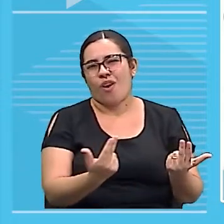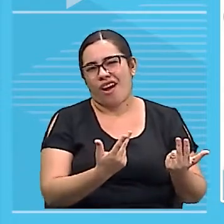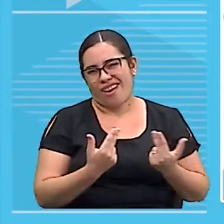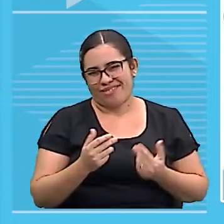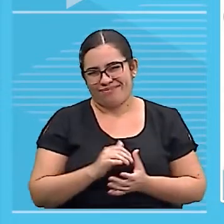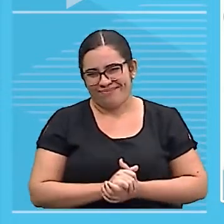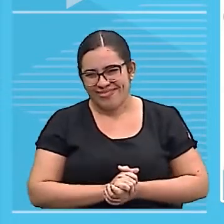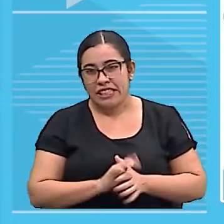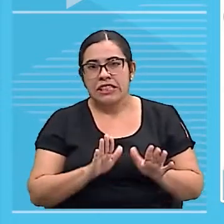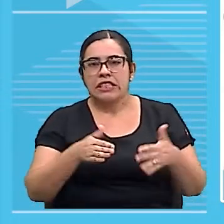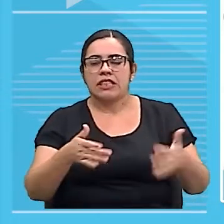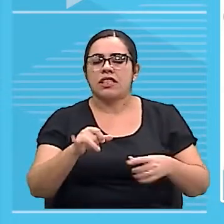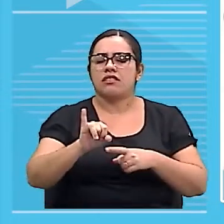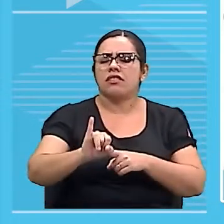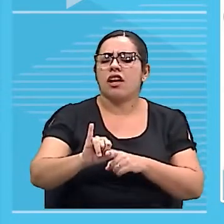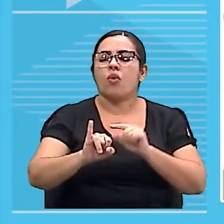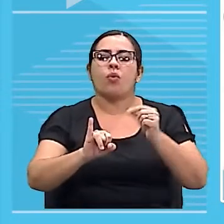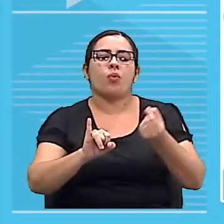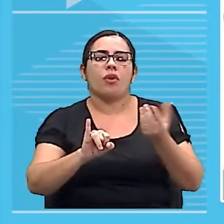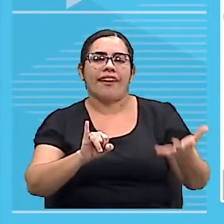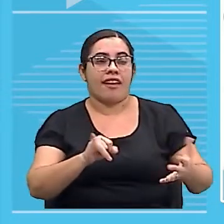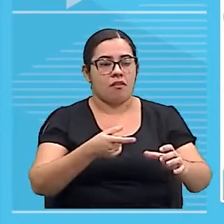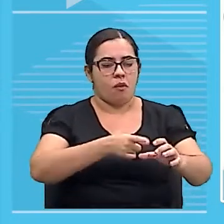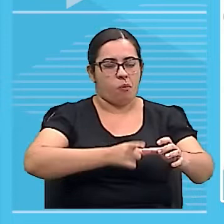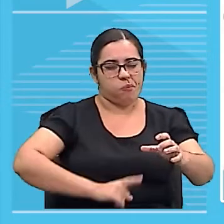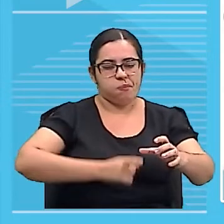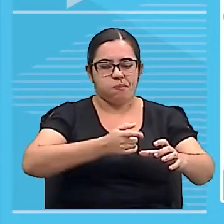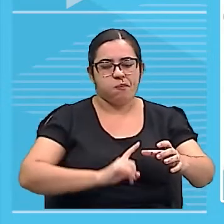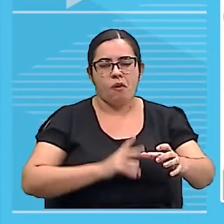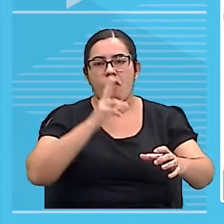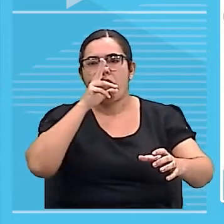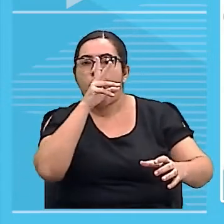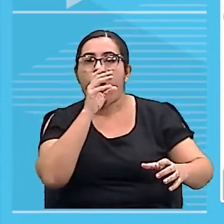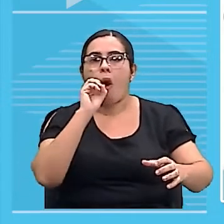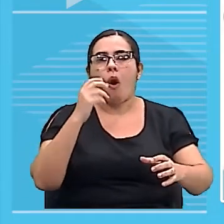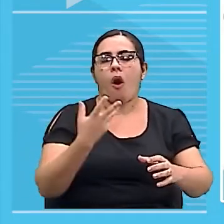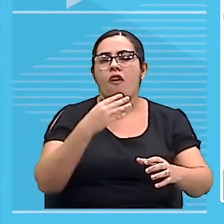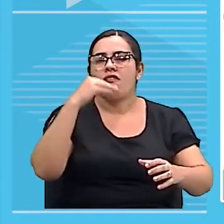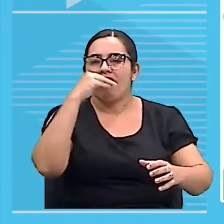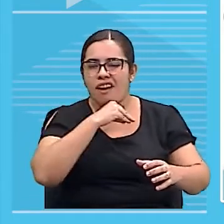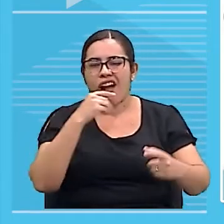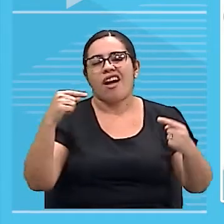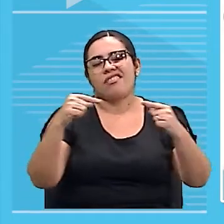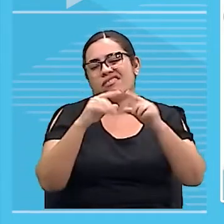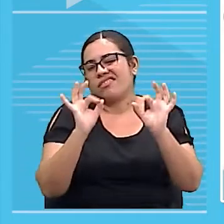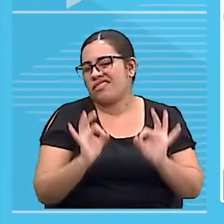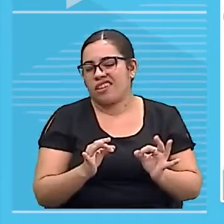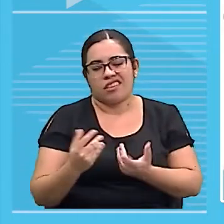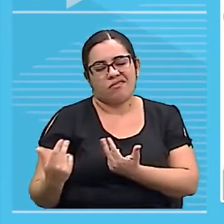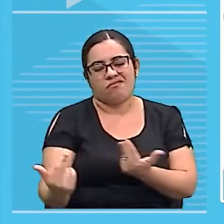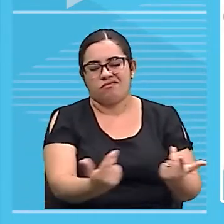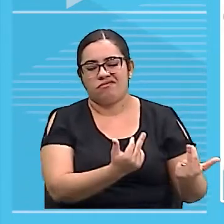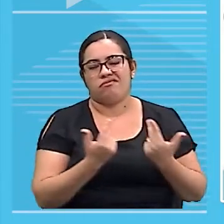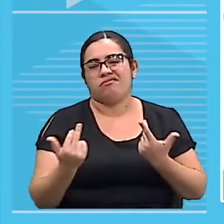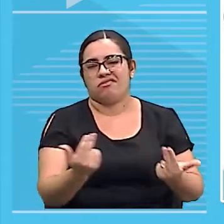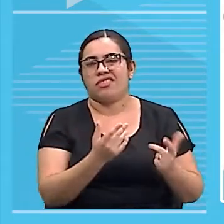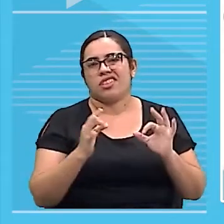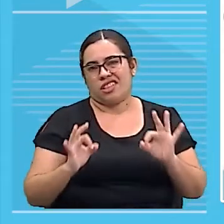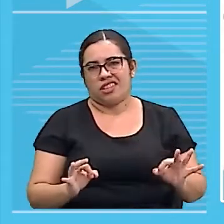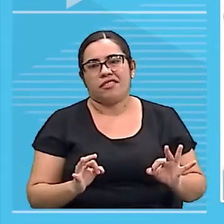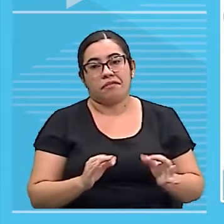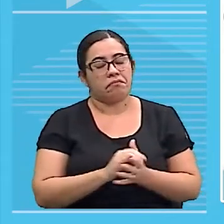tribo representa a intensidade da corrente elétrica é a mesma para todos